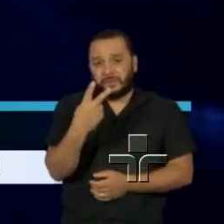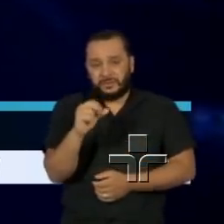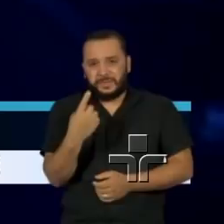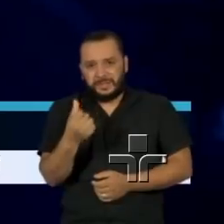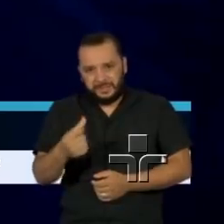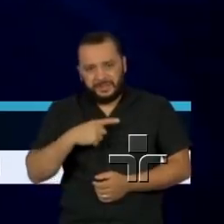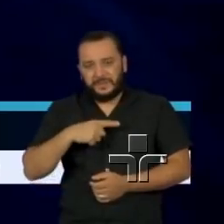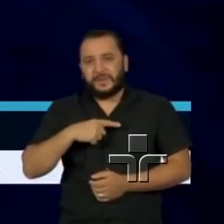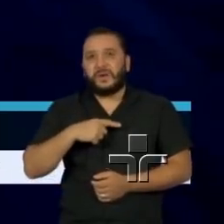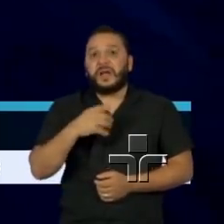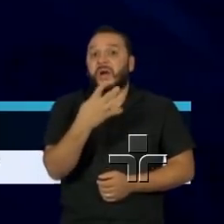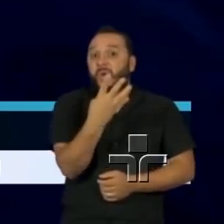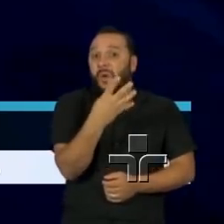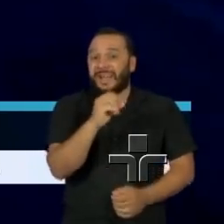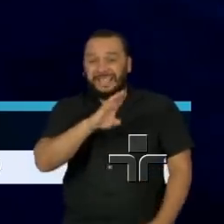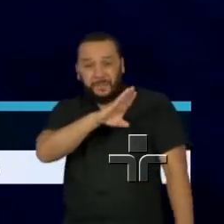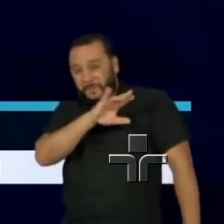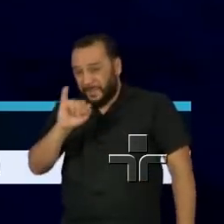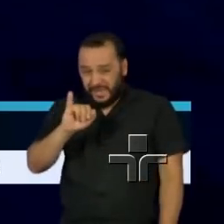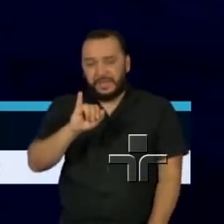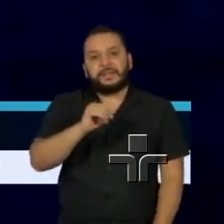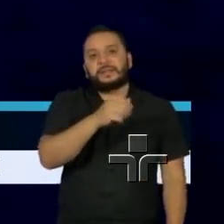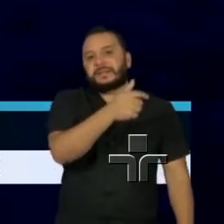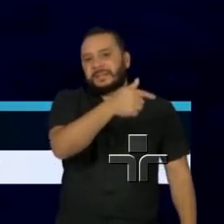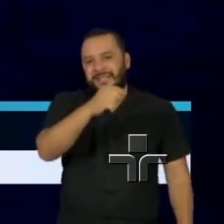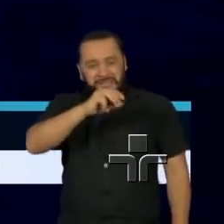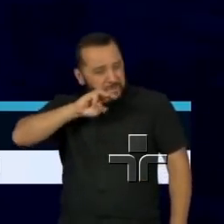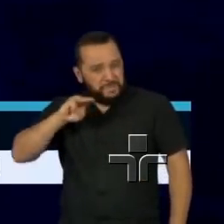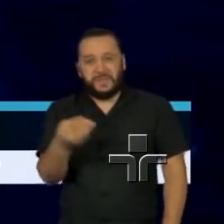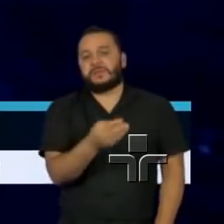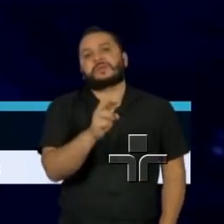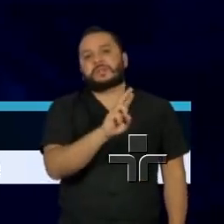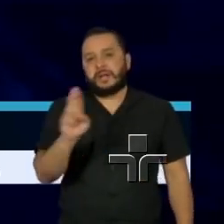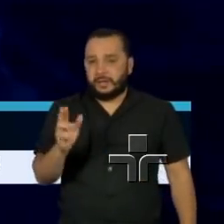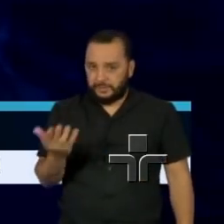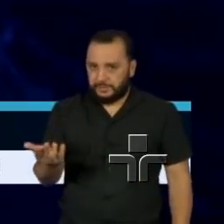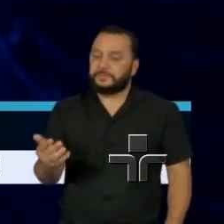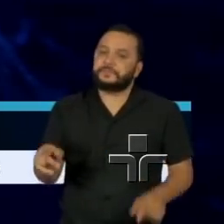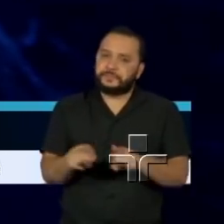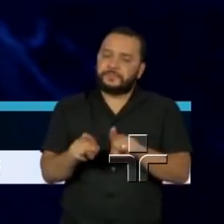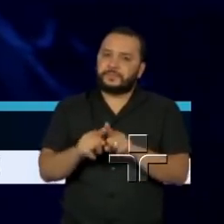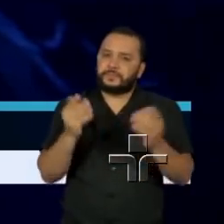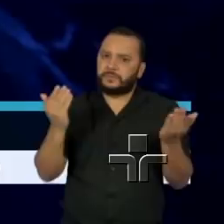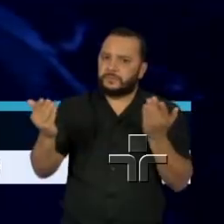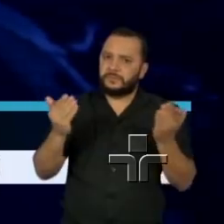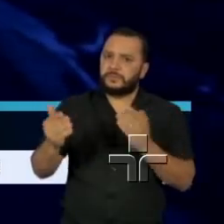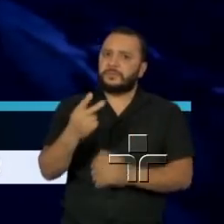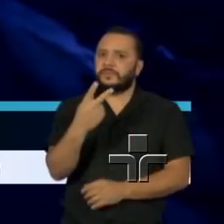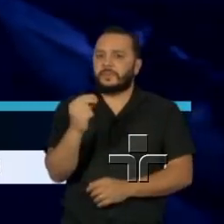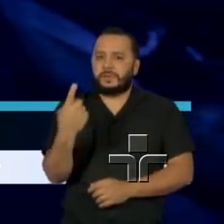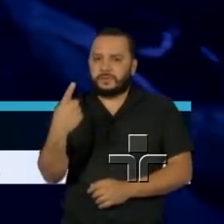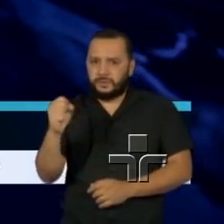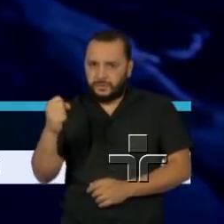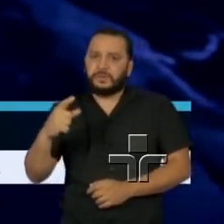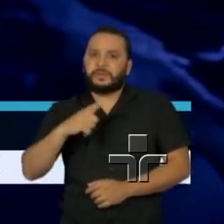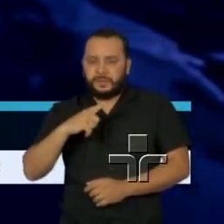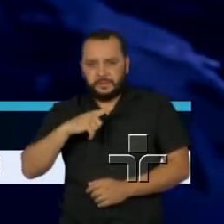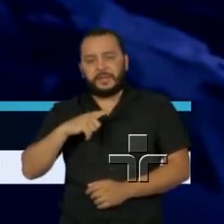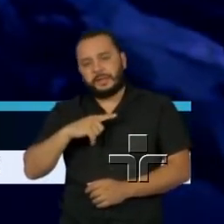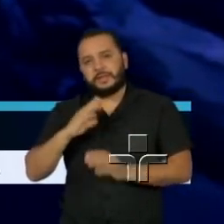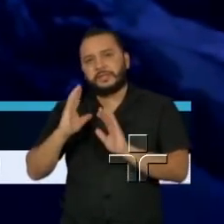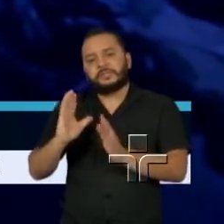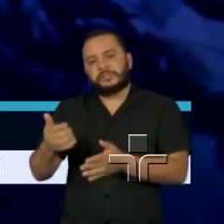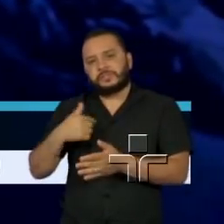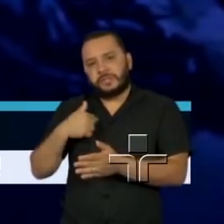de reais, ou melhor, 40 bilhões e 700 milhões de reais. Em comparação a 2018, a captação líquida, saldo entre depósitos e